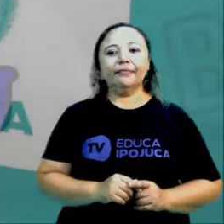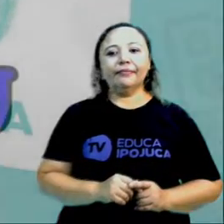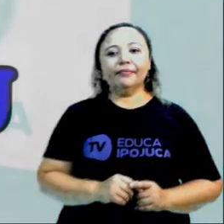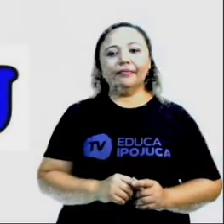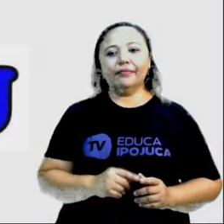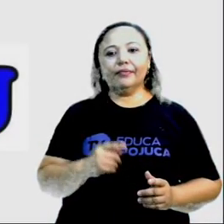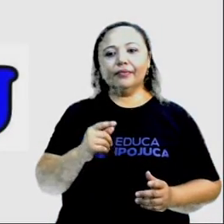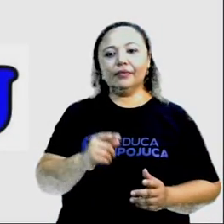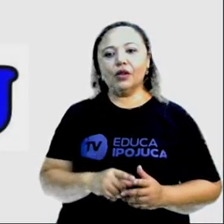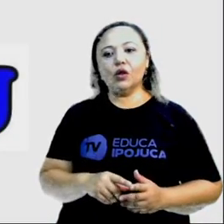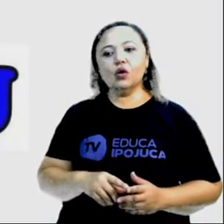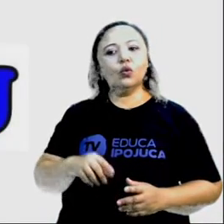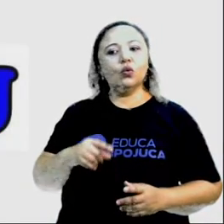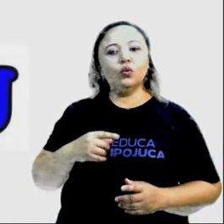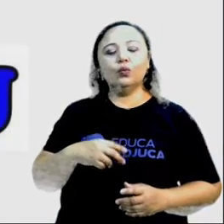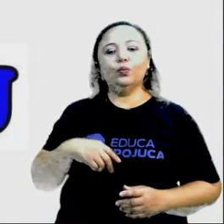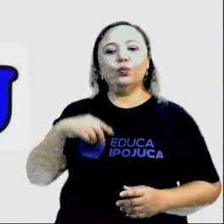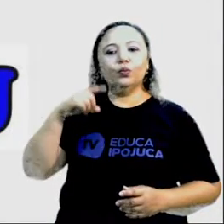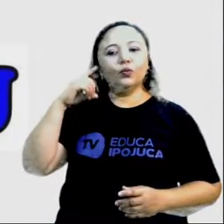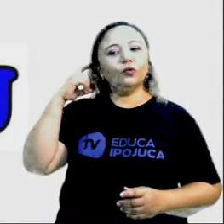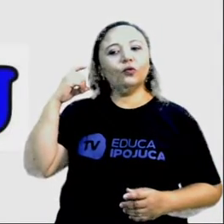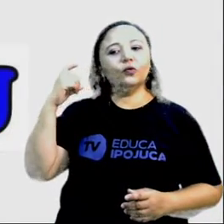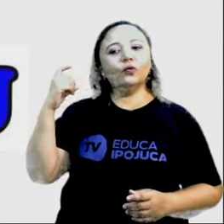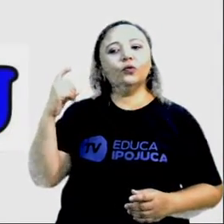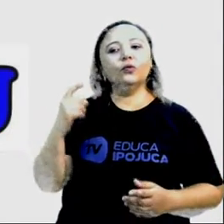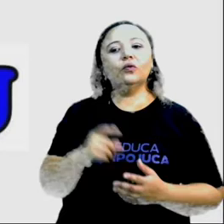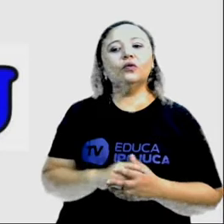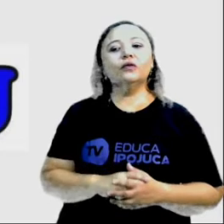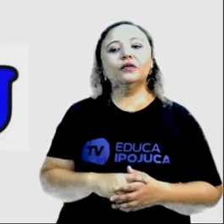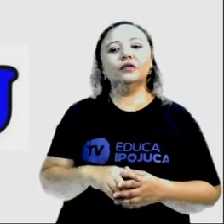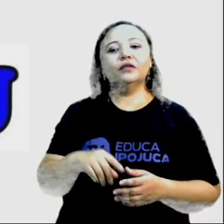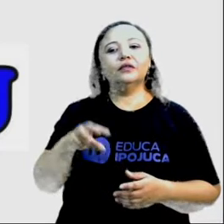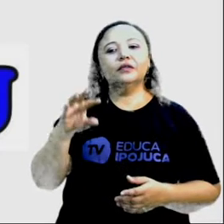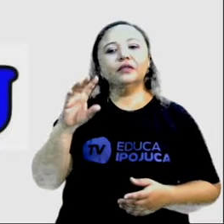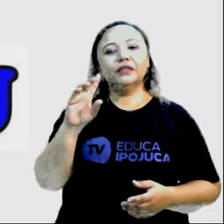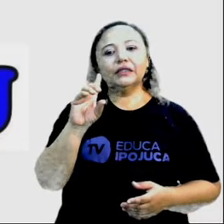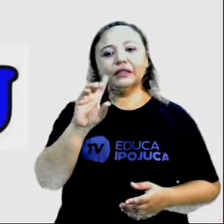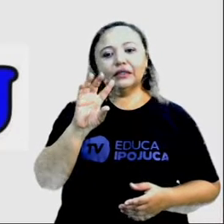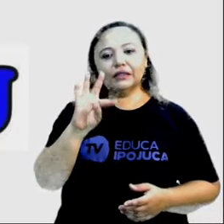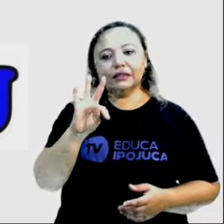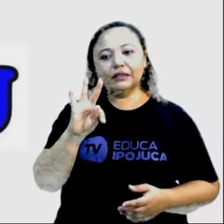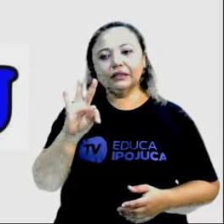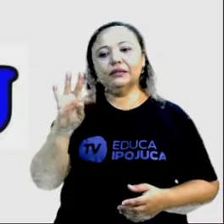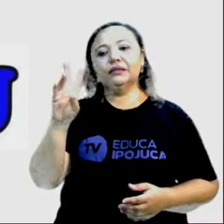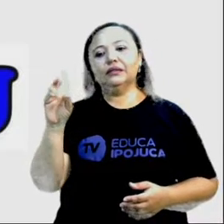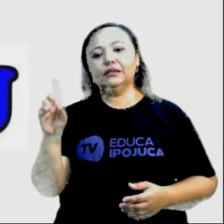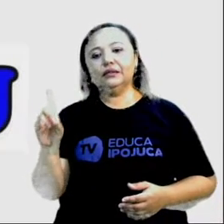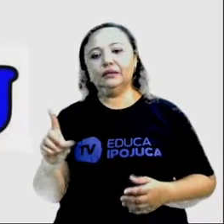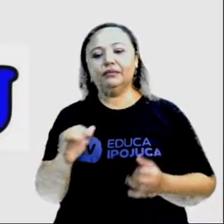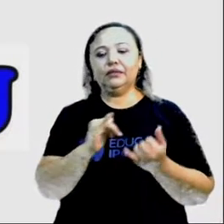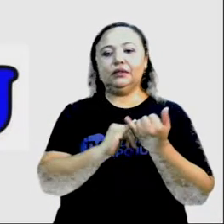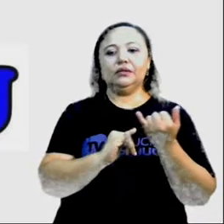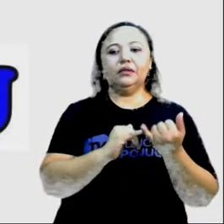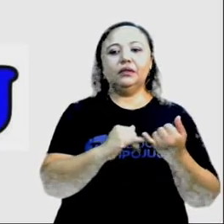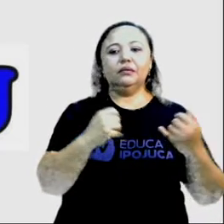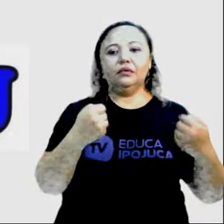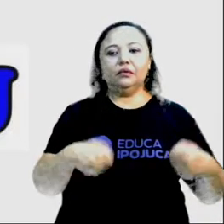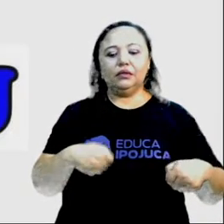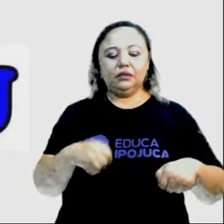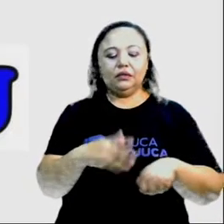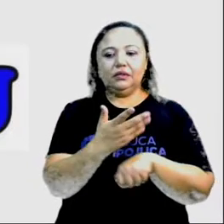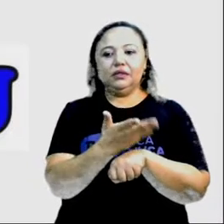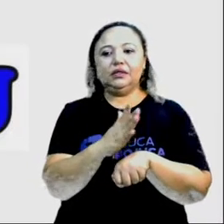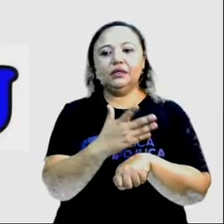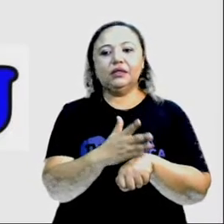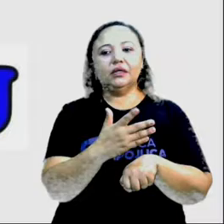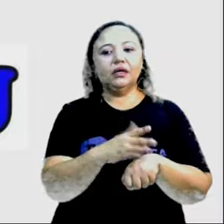Então, os sons das letras D e T, como já falei, são parecidos. Por isso, é preciso treinar